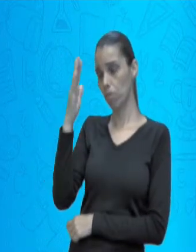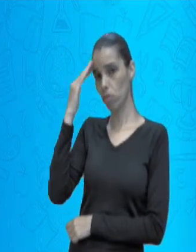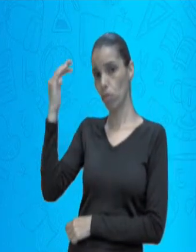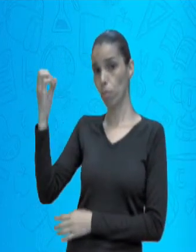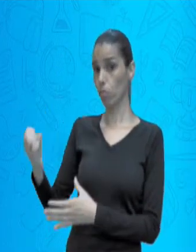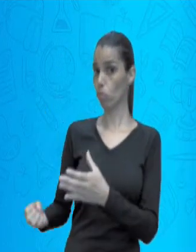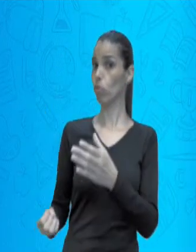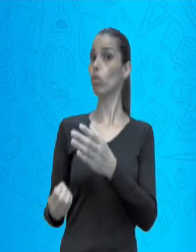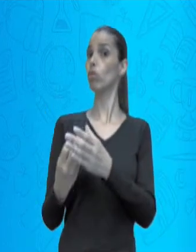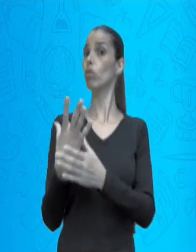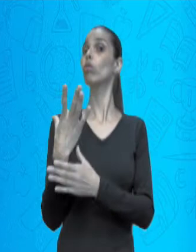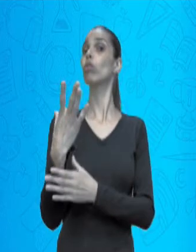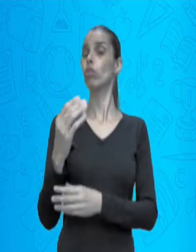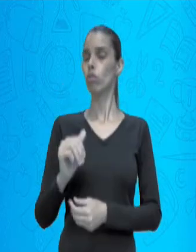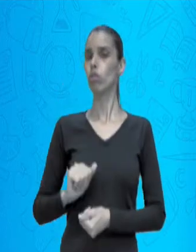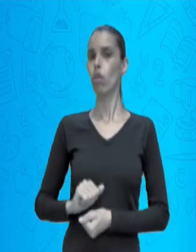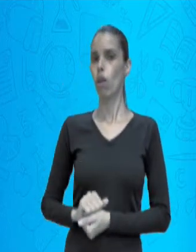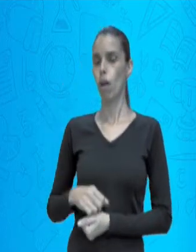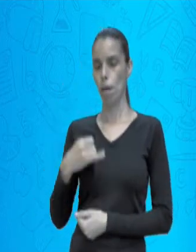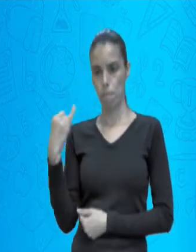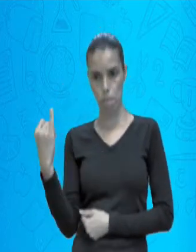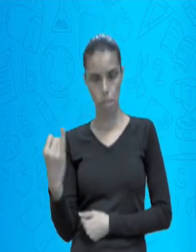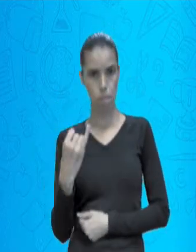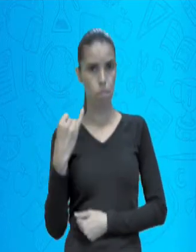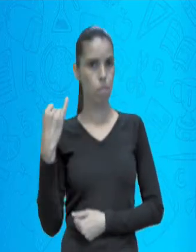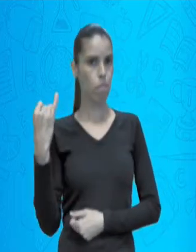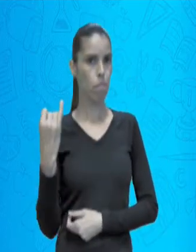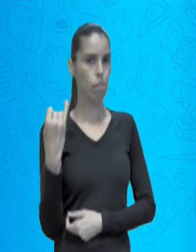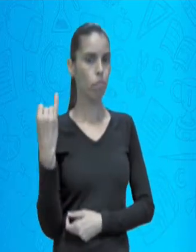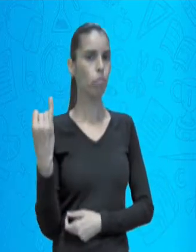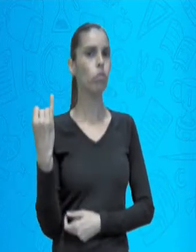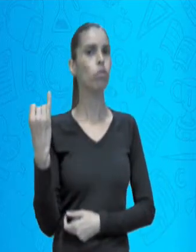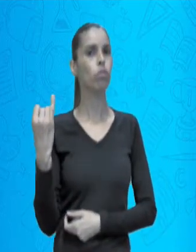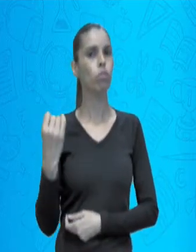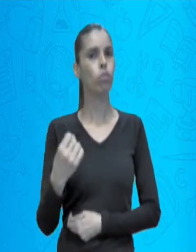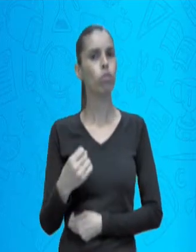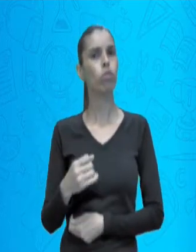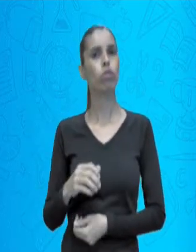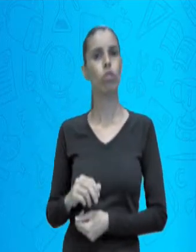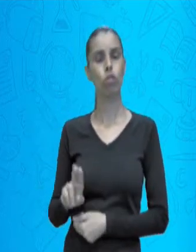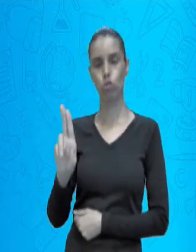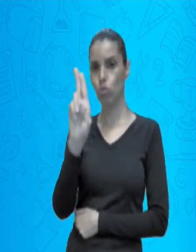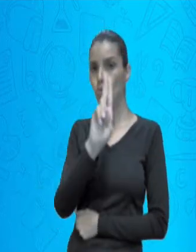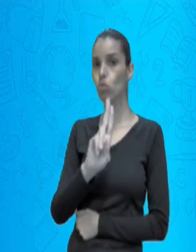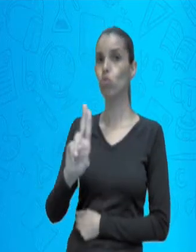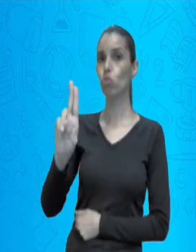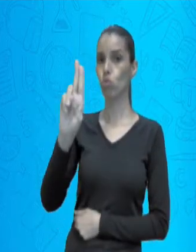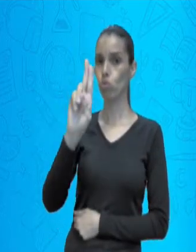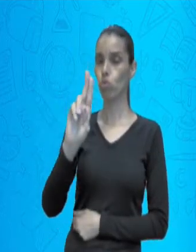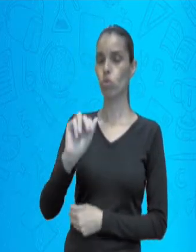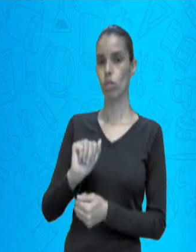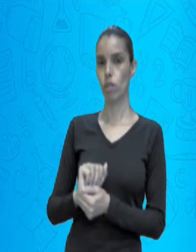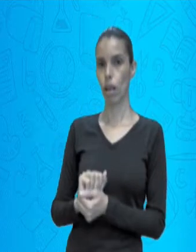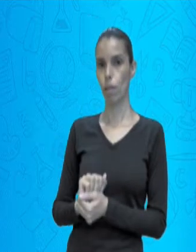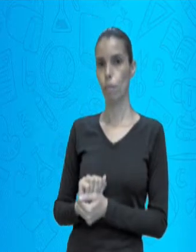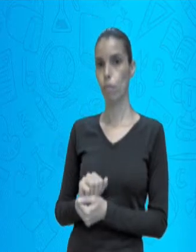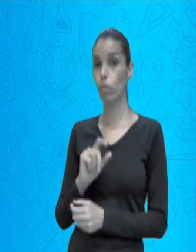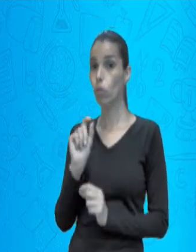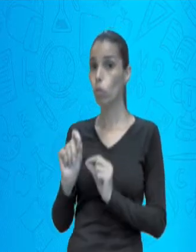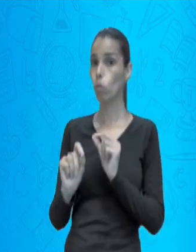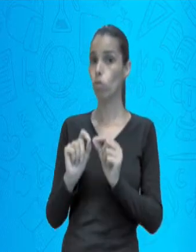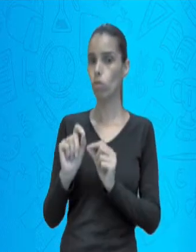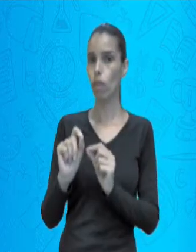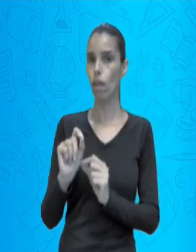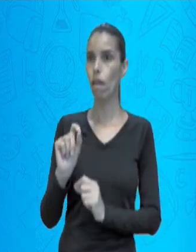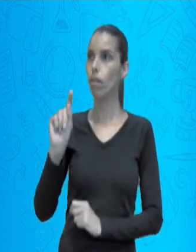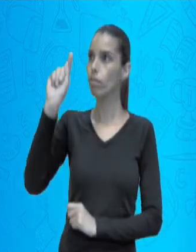pessoa que está falando sobre ela, é necessário usar as aspas.